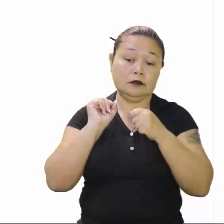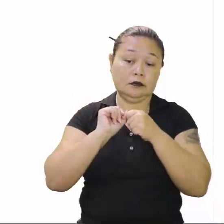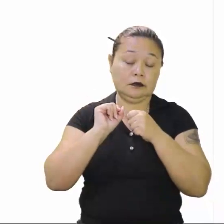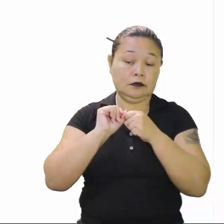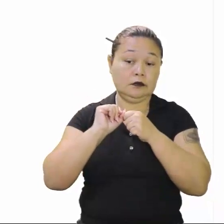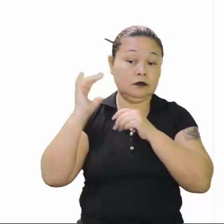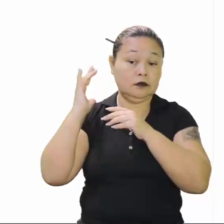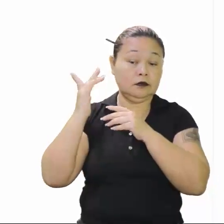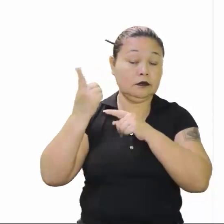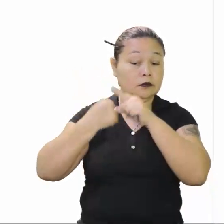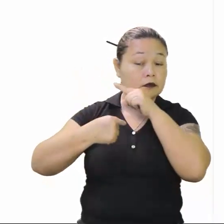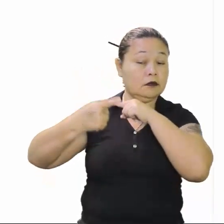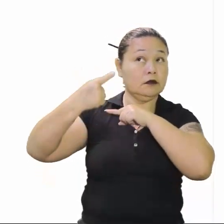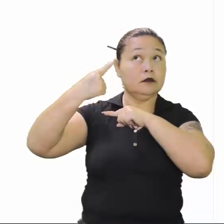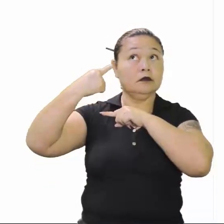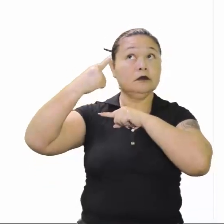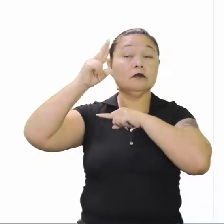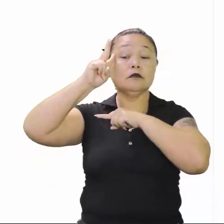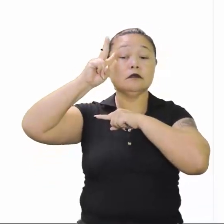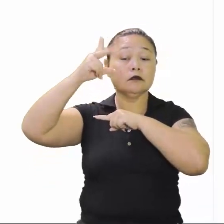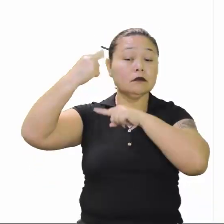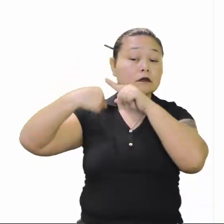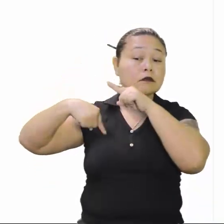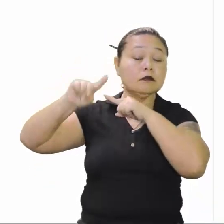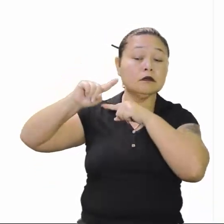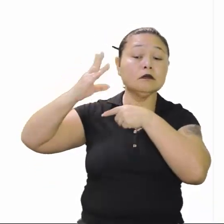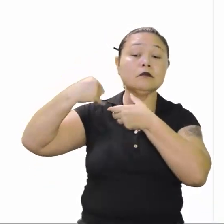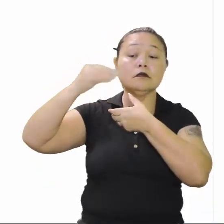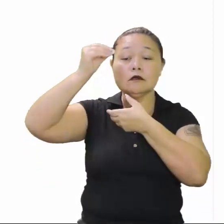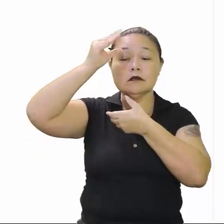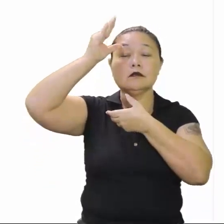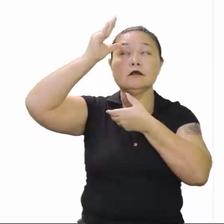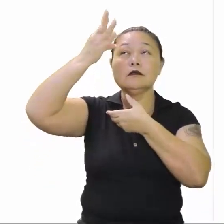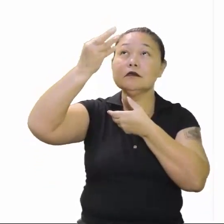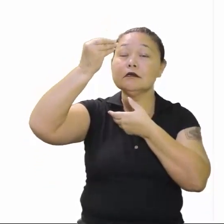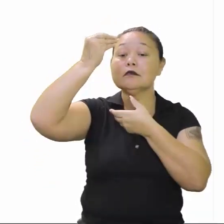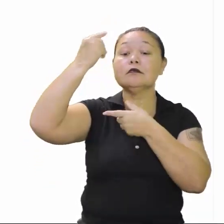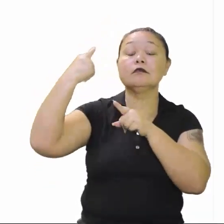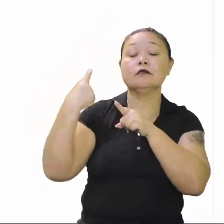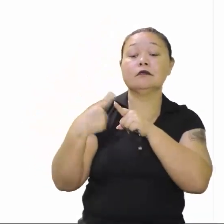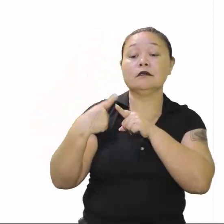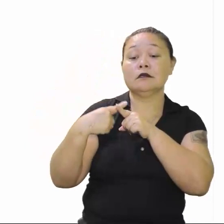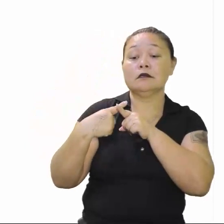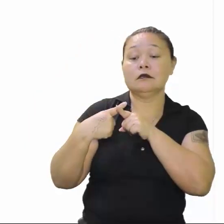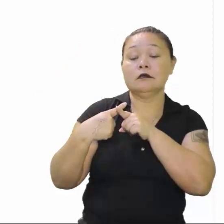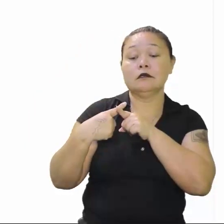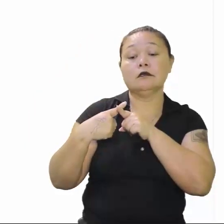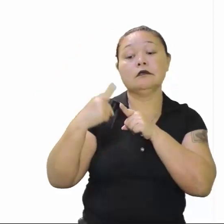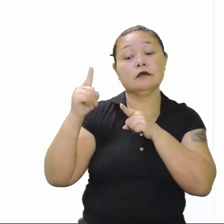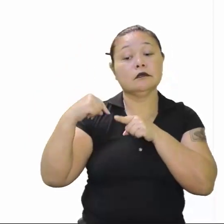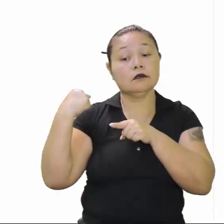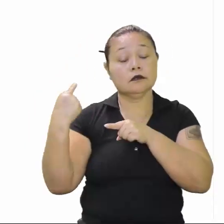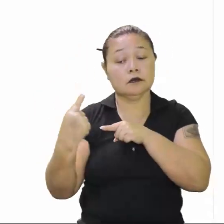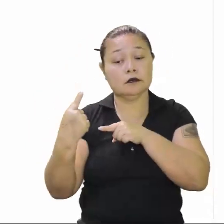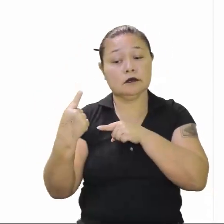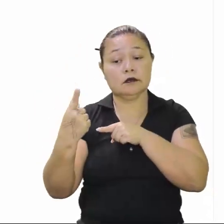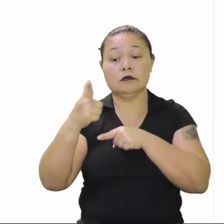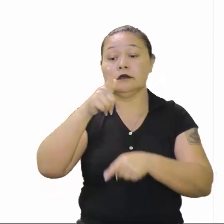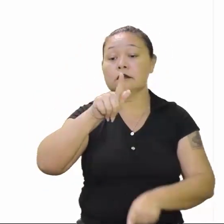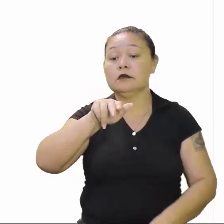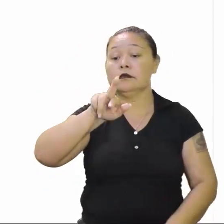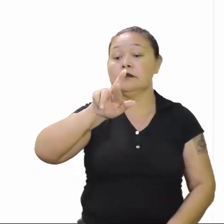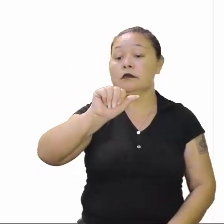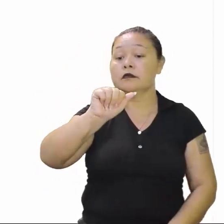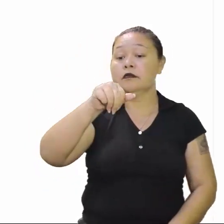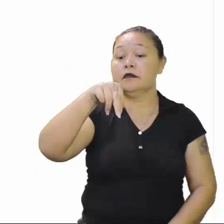uma retrospectiva desses conhecimentos, porque nós vimos as grandezas.